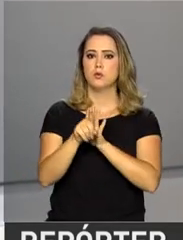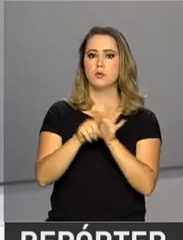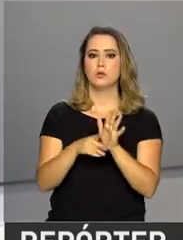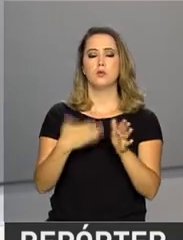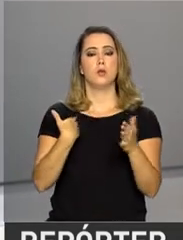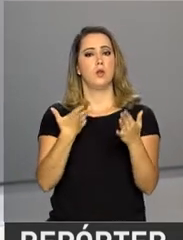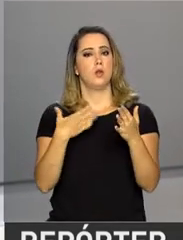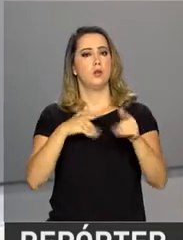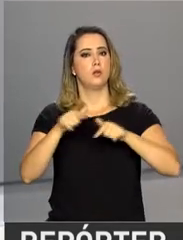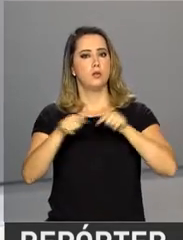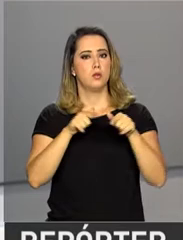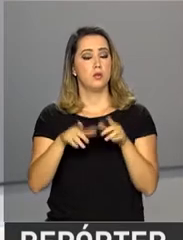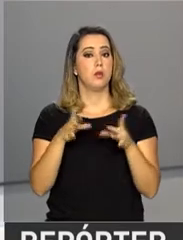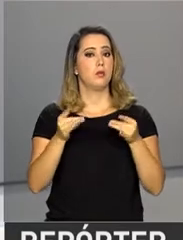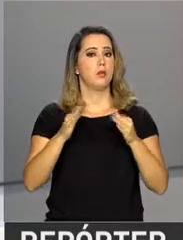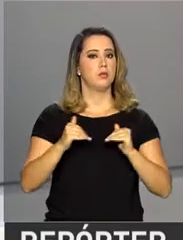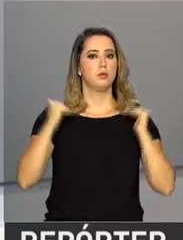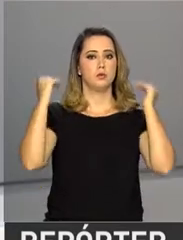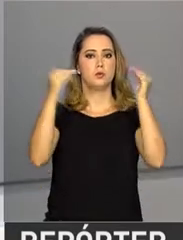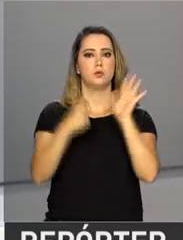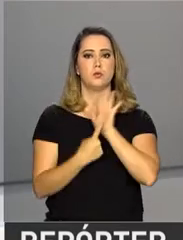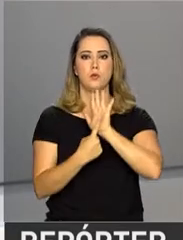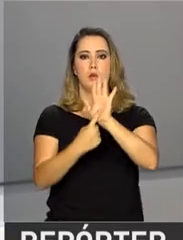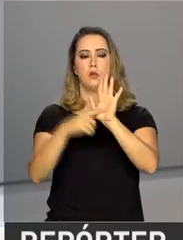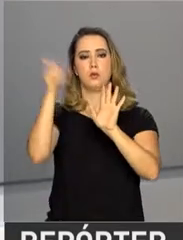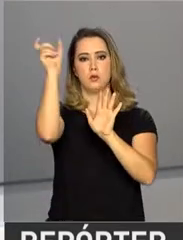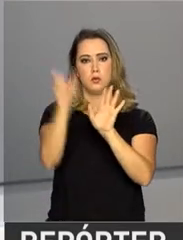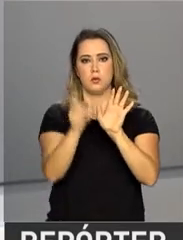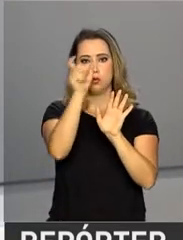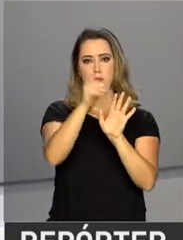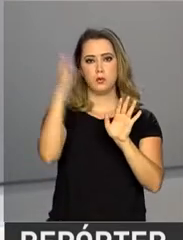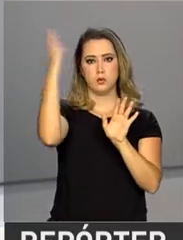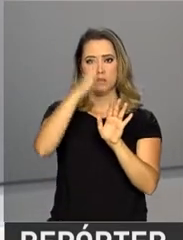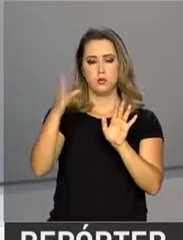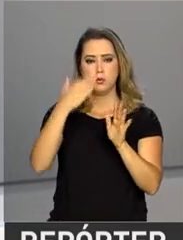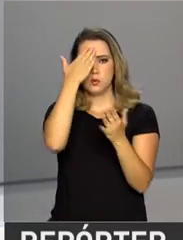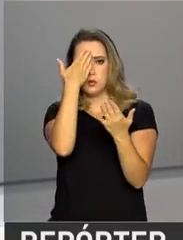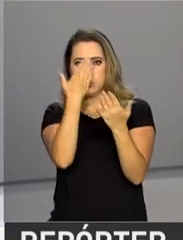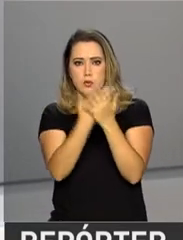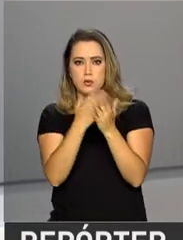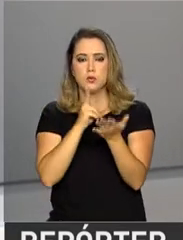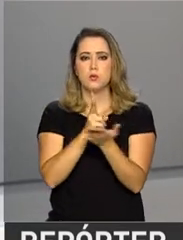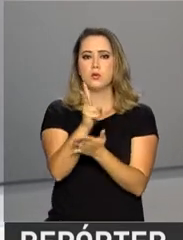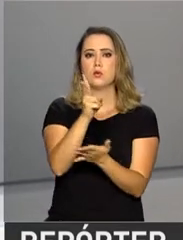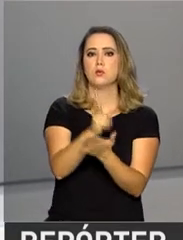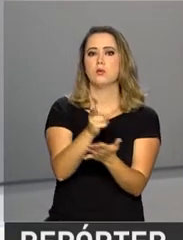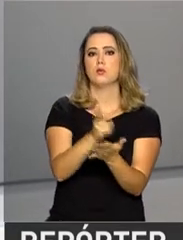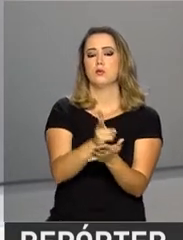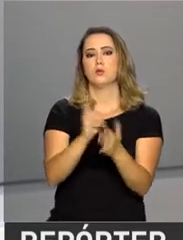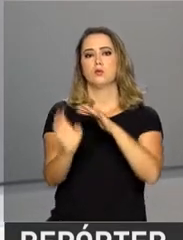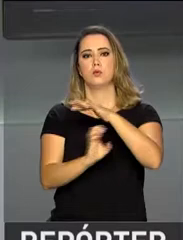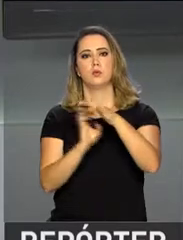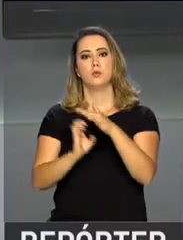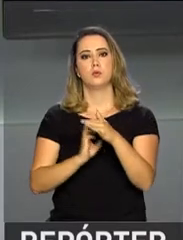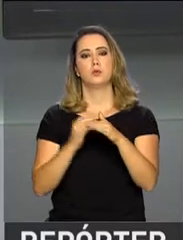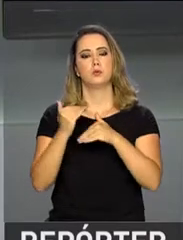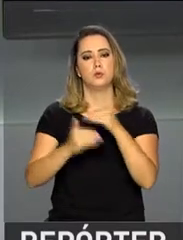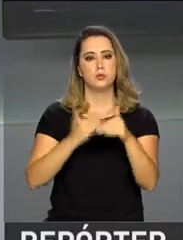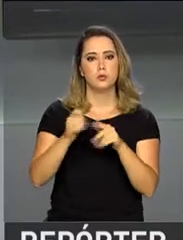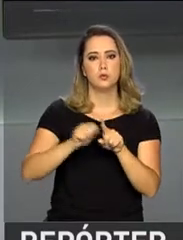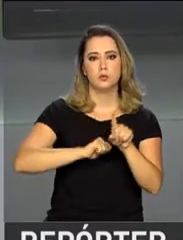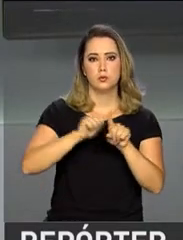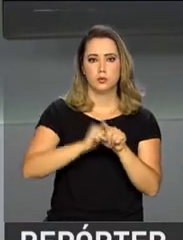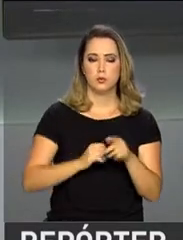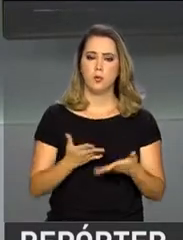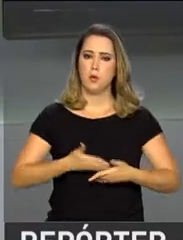emprego foi o destaque mostrou que o brasileiro está confiante de permanecer na mesma empresa nos próximos meses a melhora